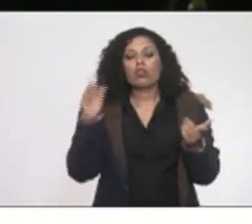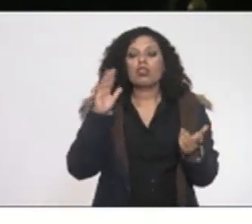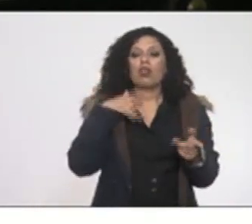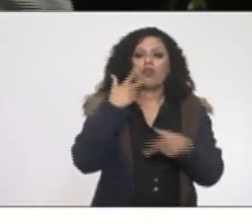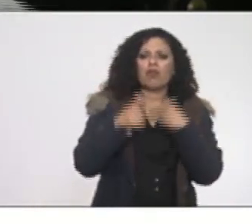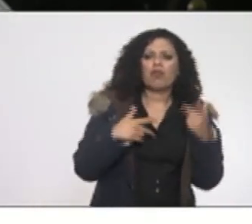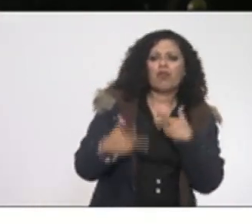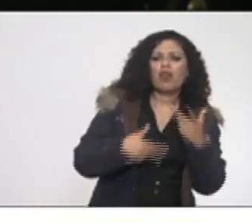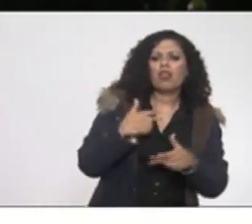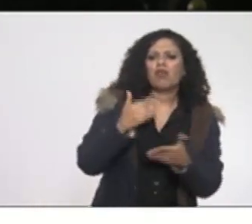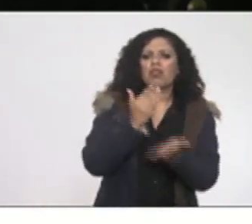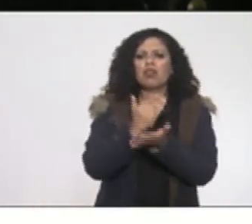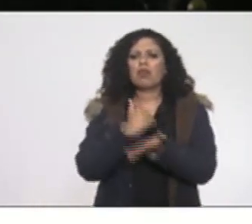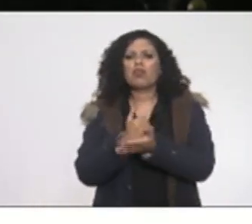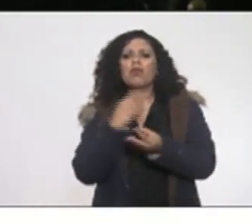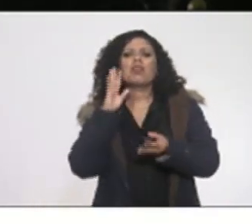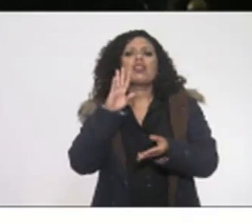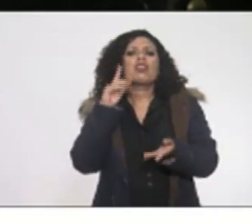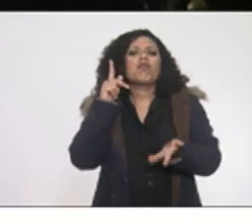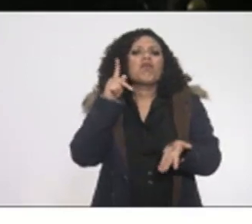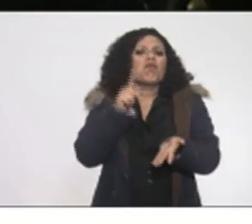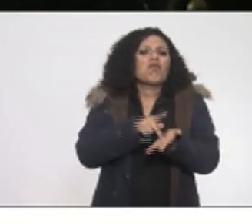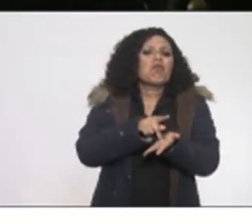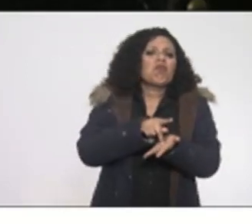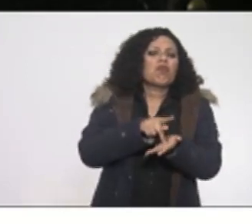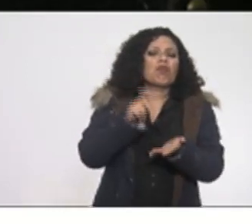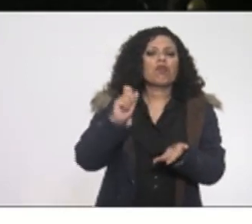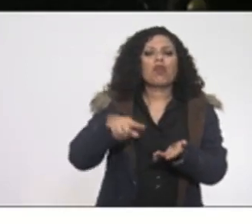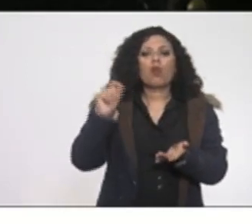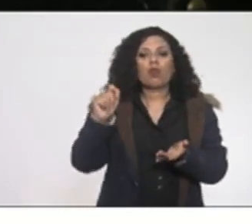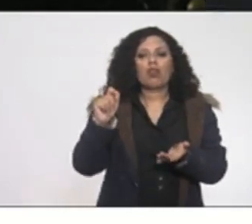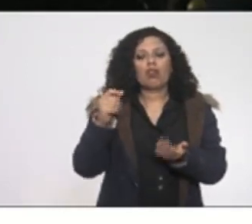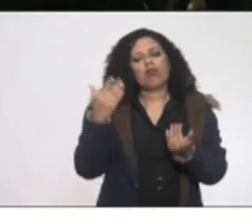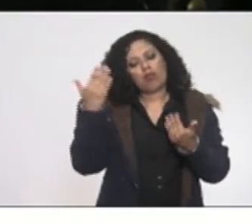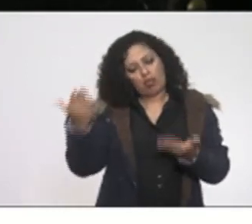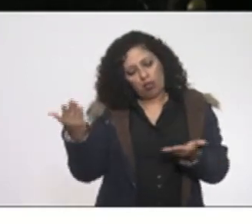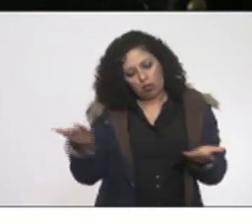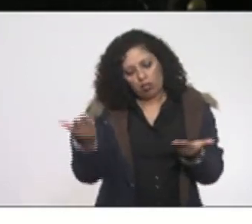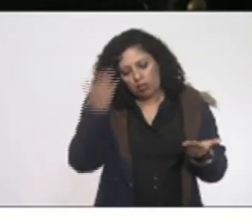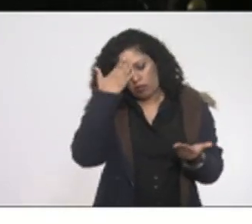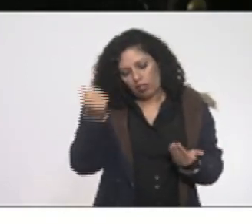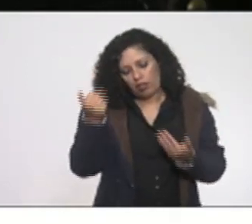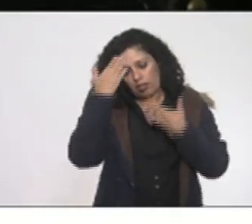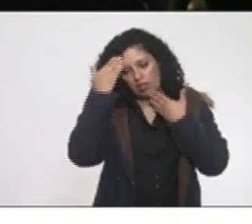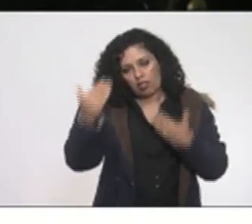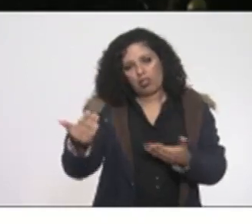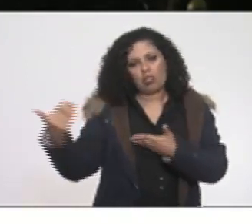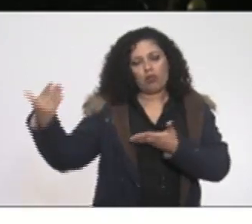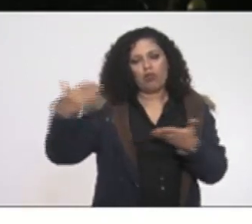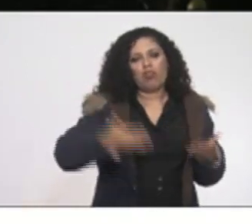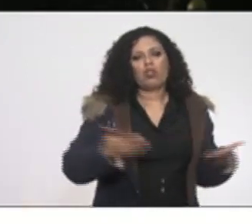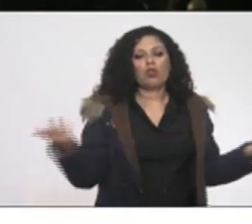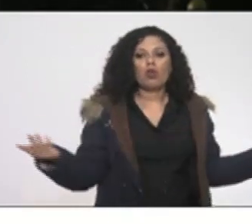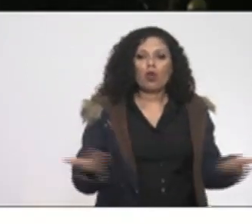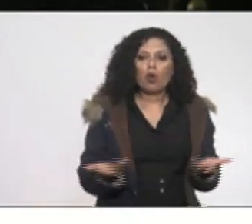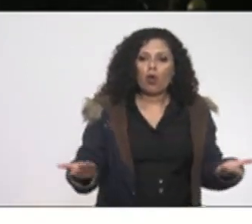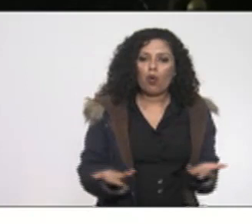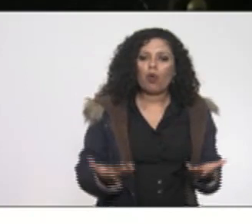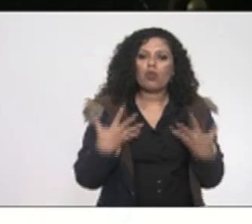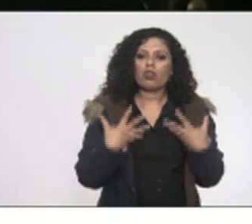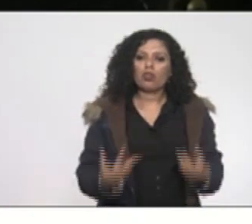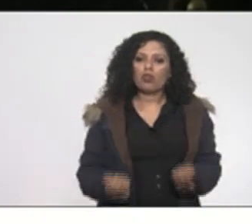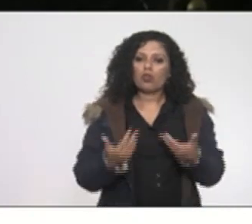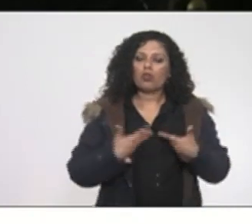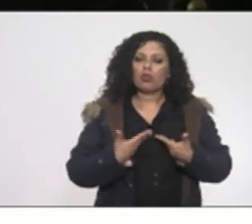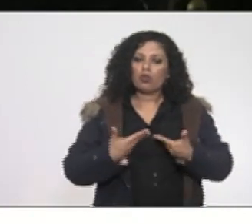vai fazer aquilo, e não sabe na prática o que vai ocorrer. Então, quero agradecer mais uma vez o carinho de estar aqui conosco, prontamente aceitou o